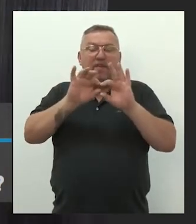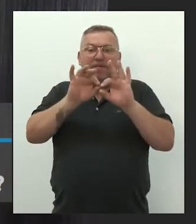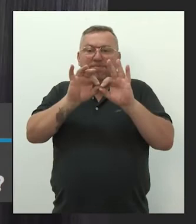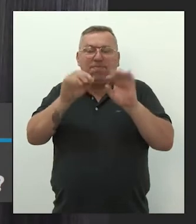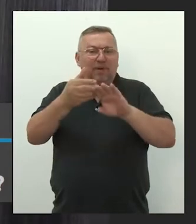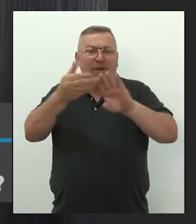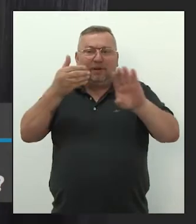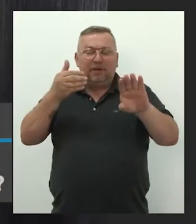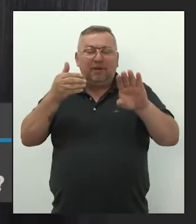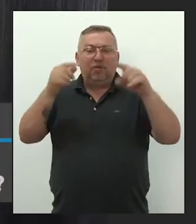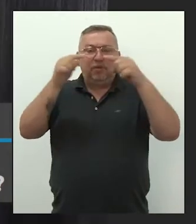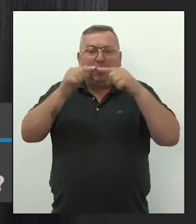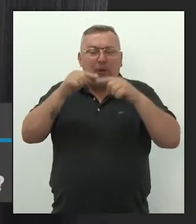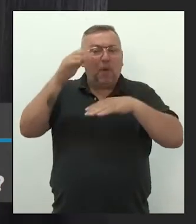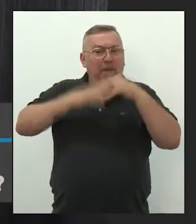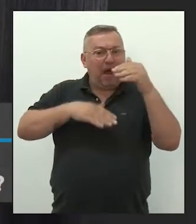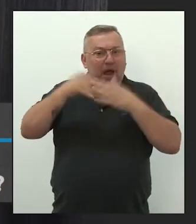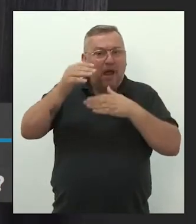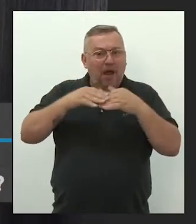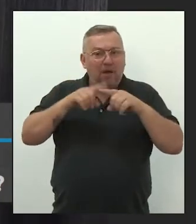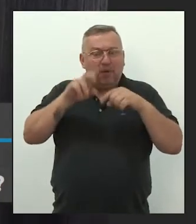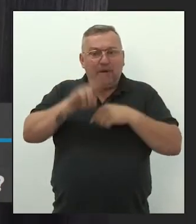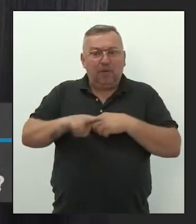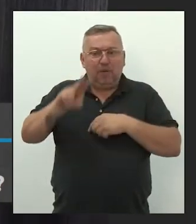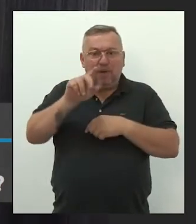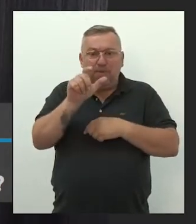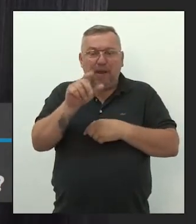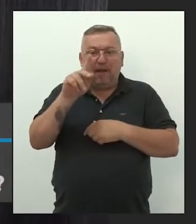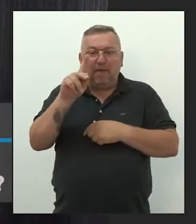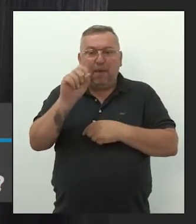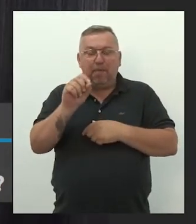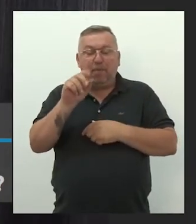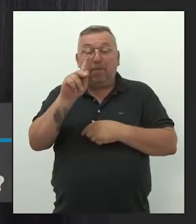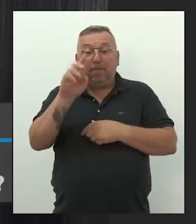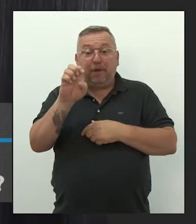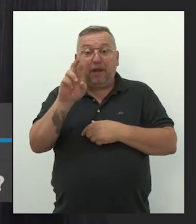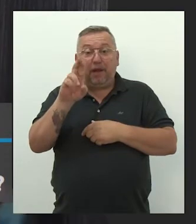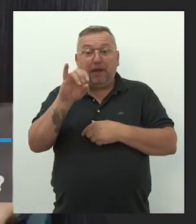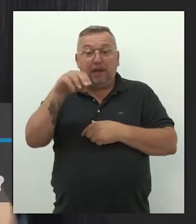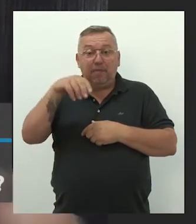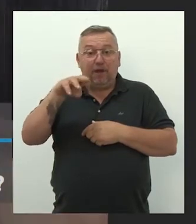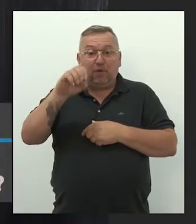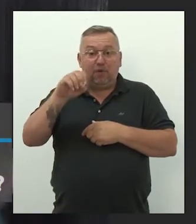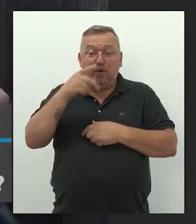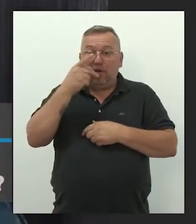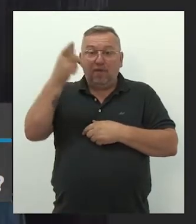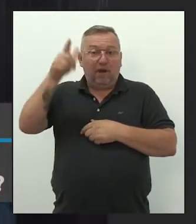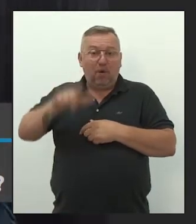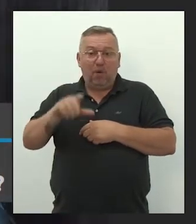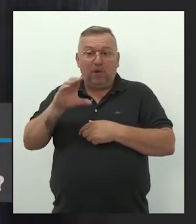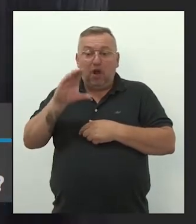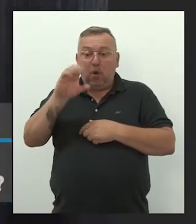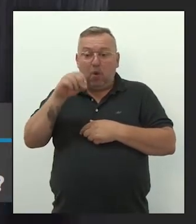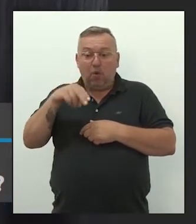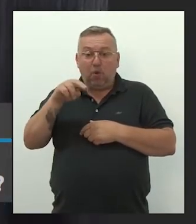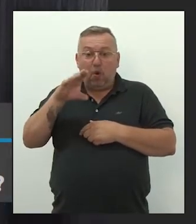uma associação prática, já que não usamos essa palavra perímetro no cotidiano. A gente utiliza contorno, utiliza em